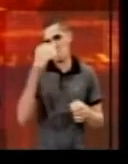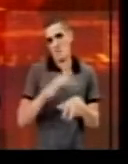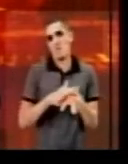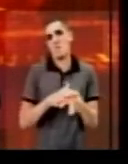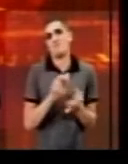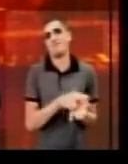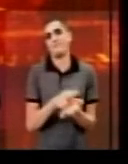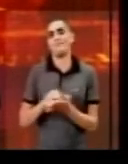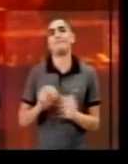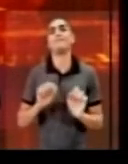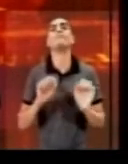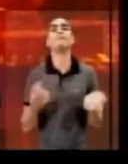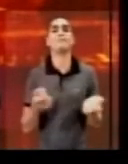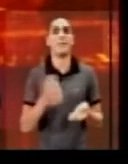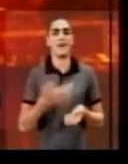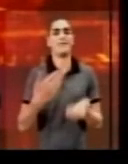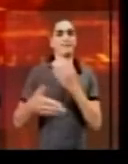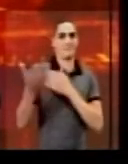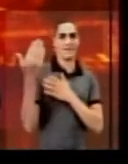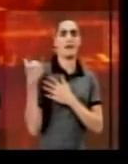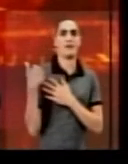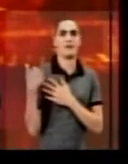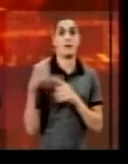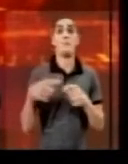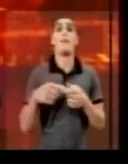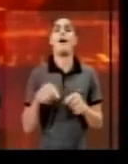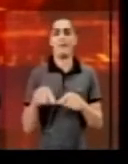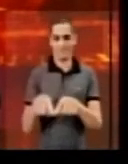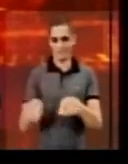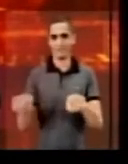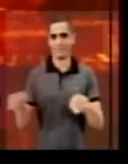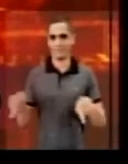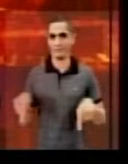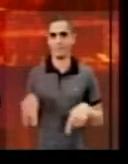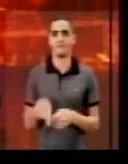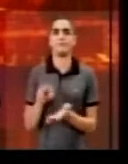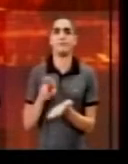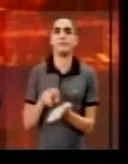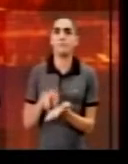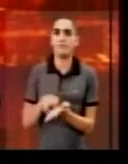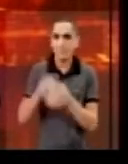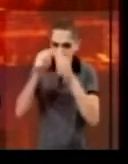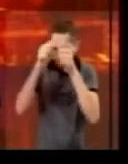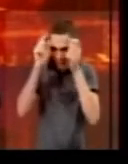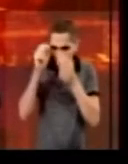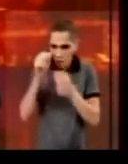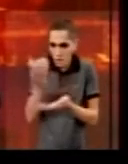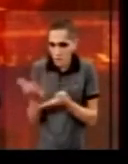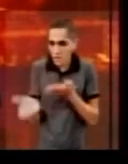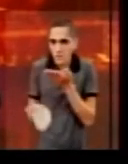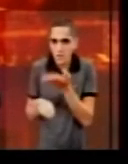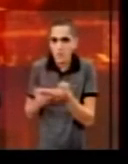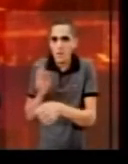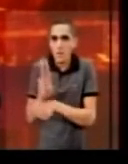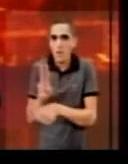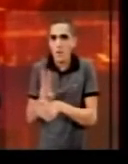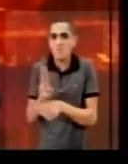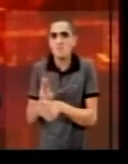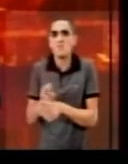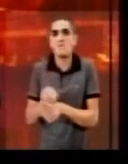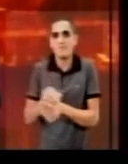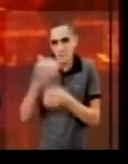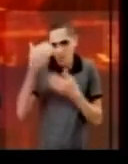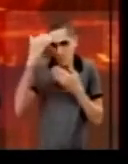na realidade, é uma alegria para a gente, porque mostra que são pacientes que estão se recuperando. Tá?